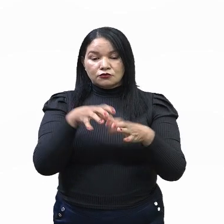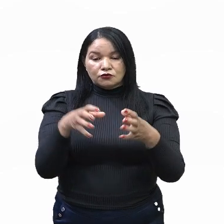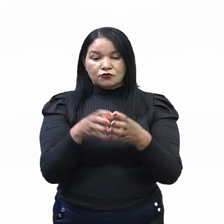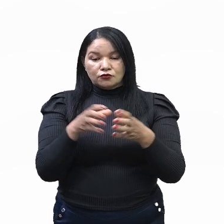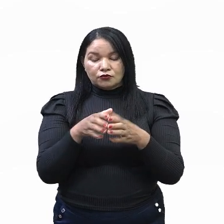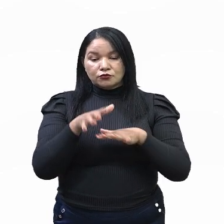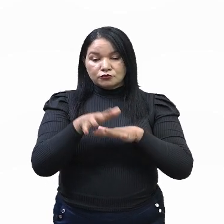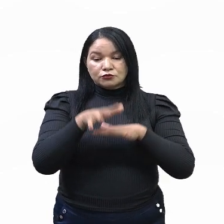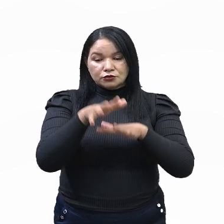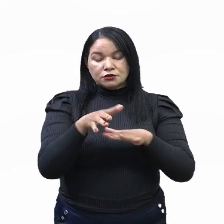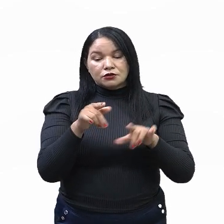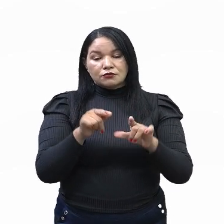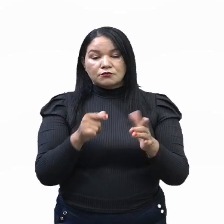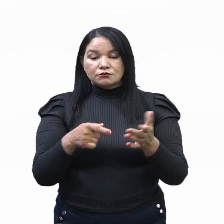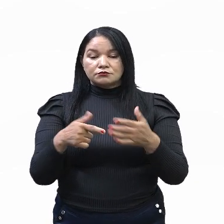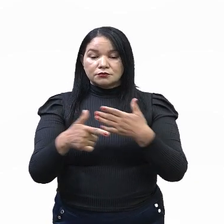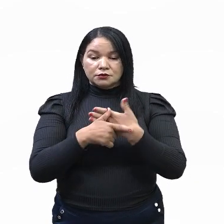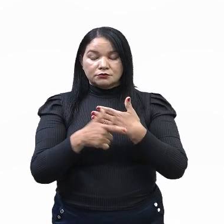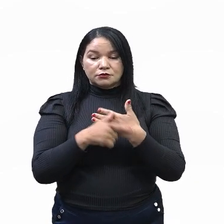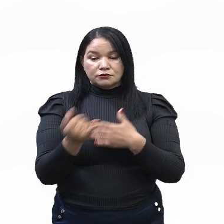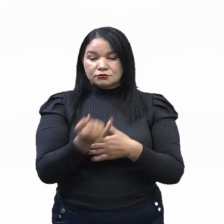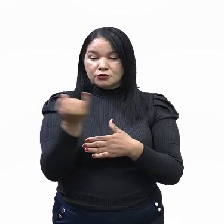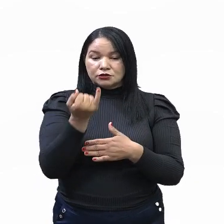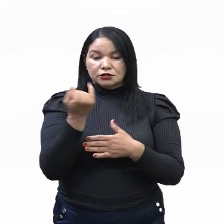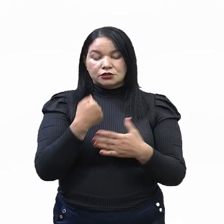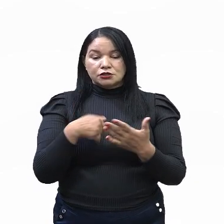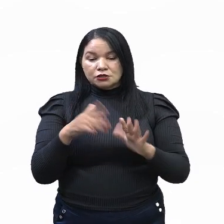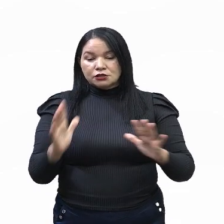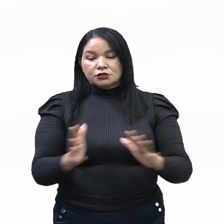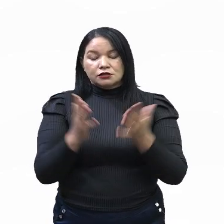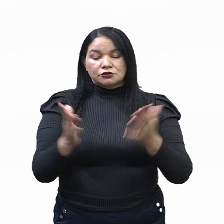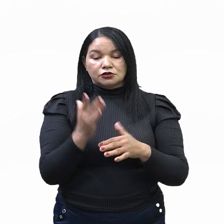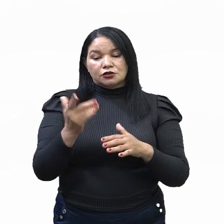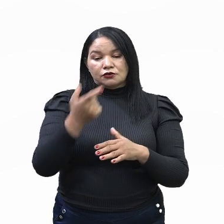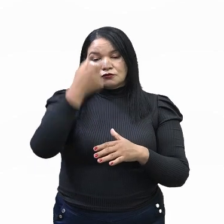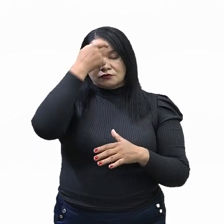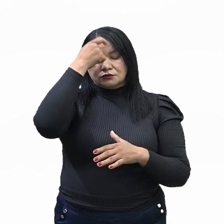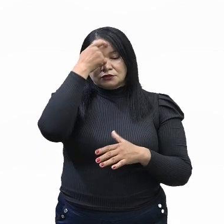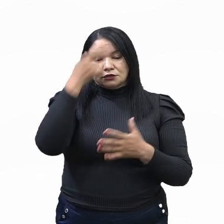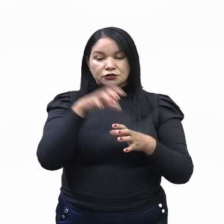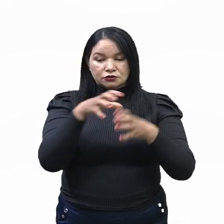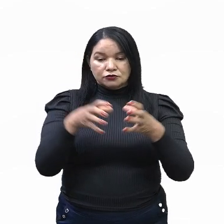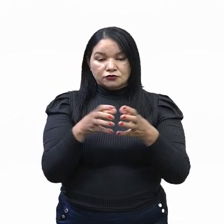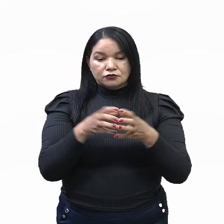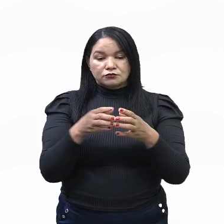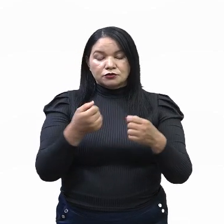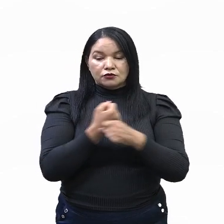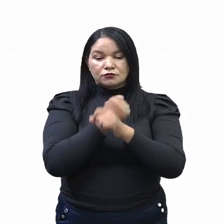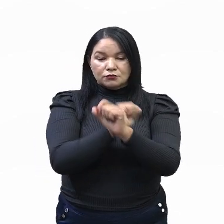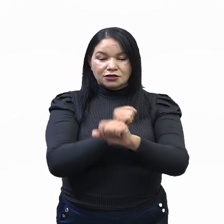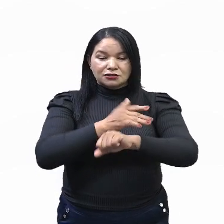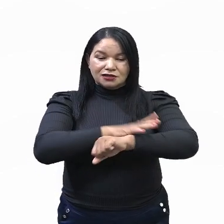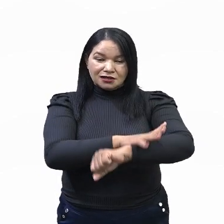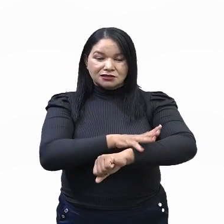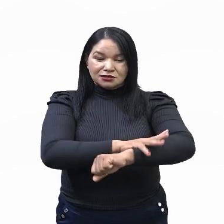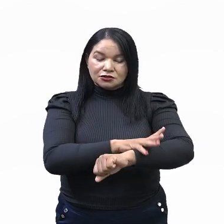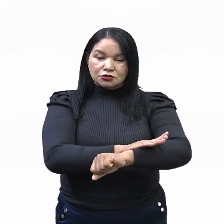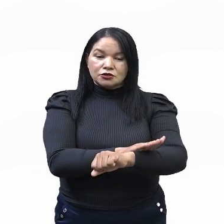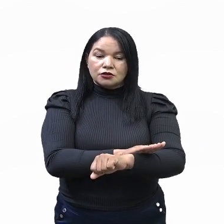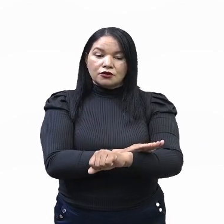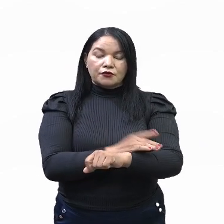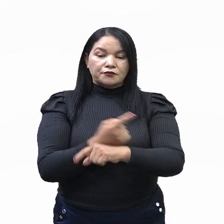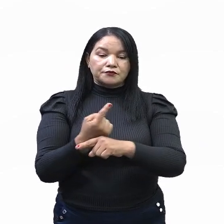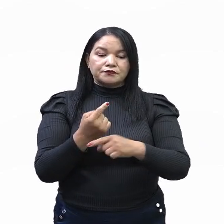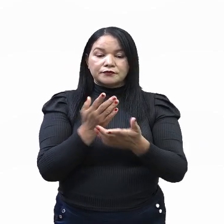promoção de uma consciência coletiva e no combate ao racismo. Aumento da participação política da